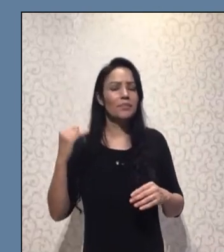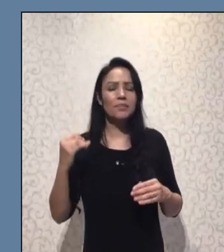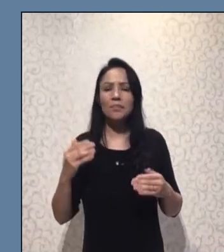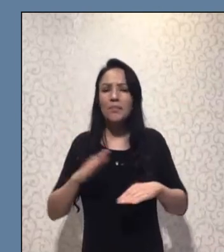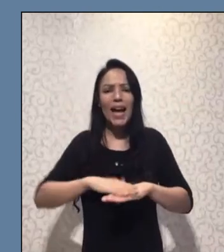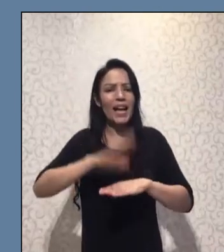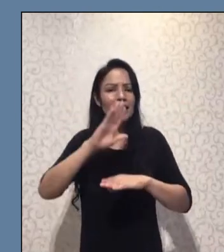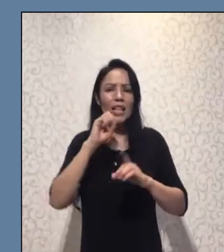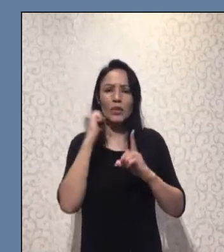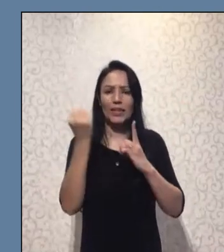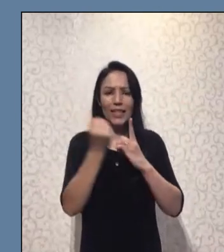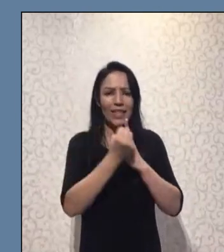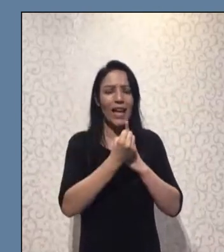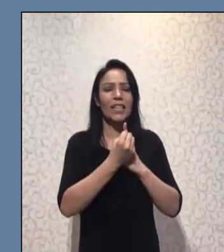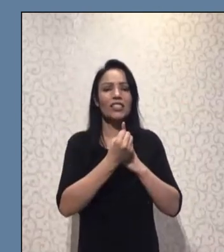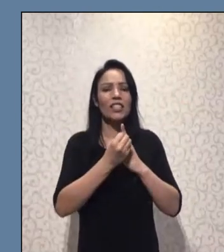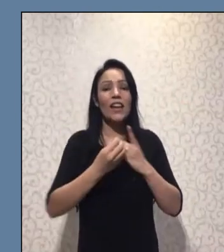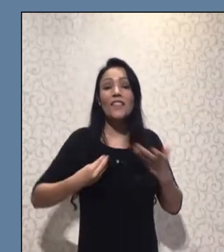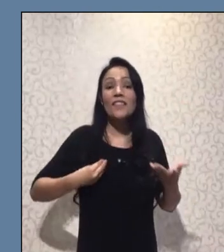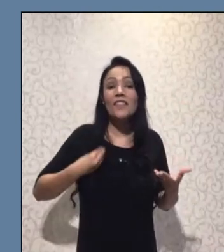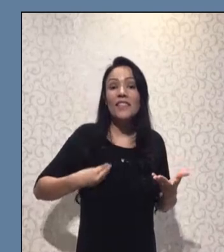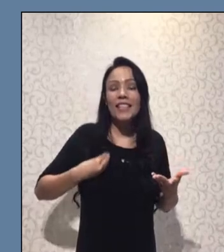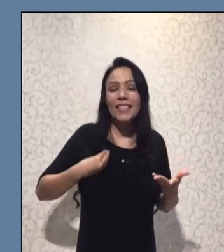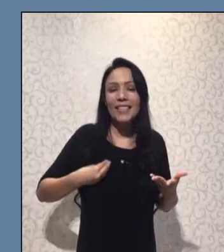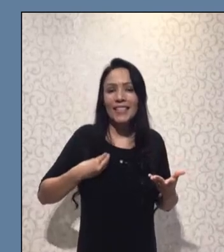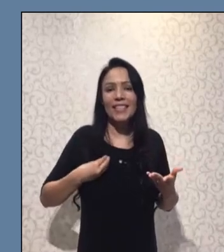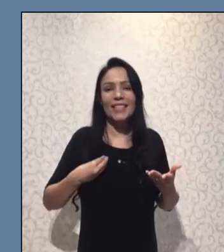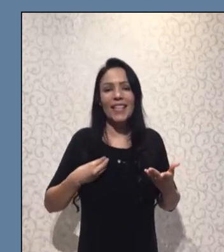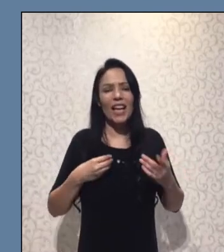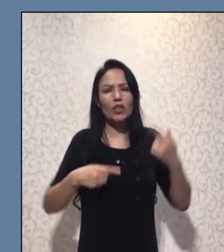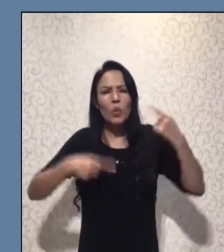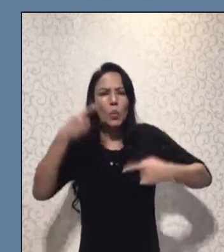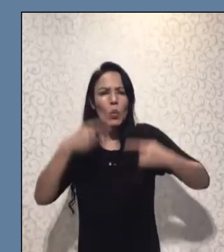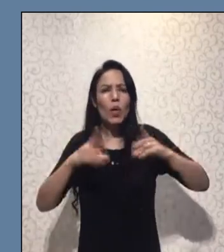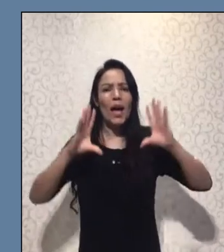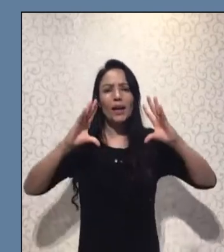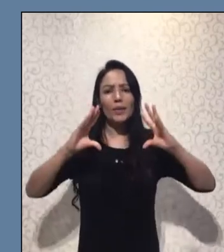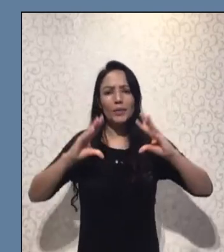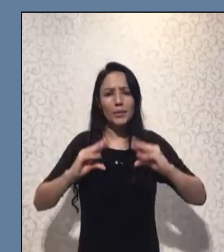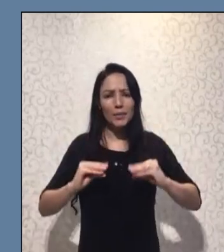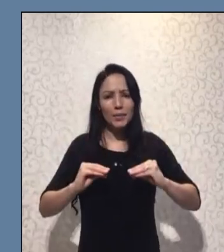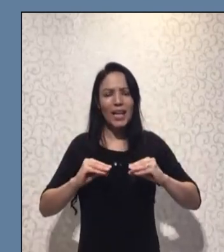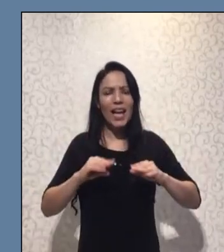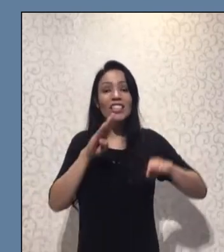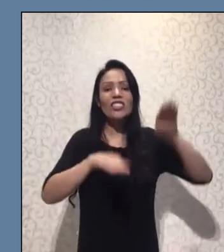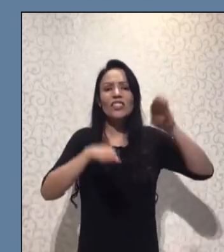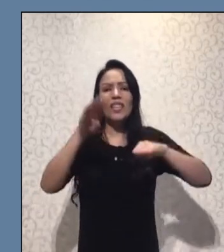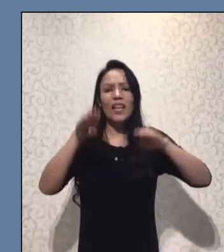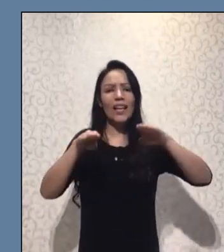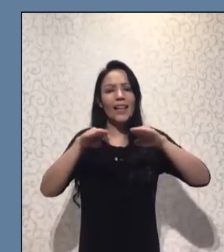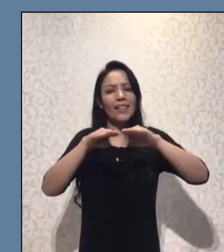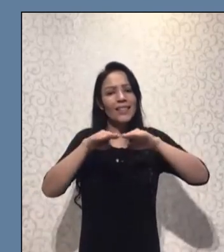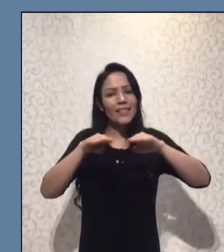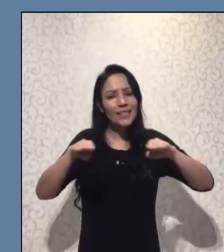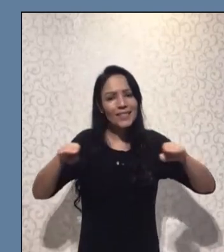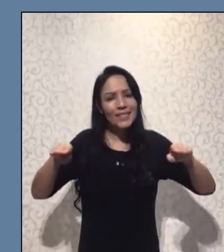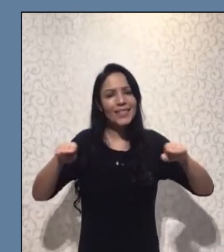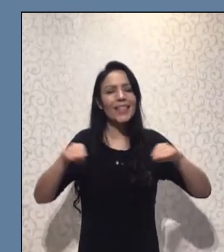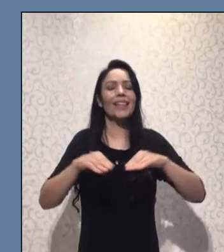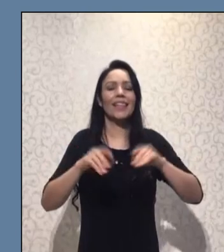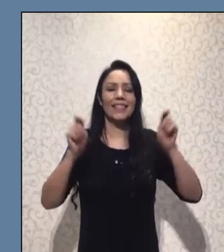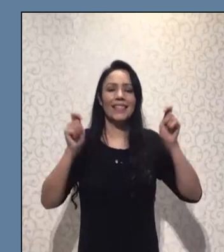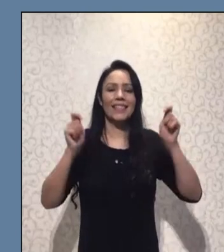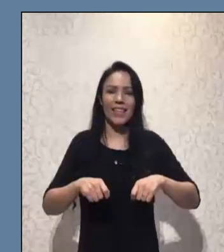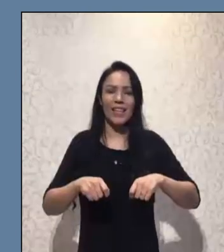para equalização de conflitos, para a diminuição das assimetrias de um país como o nosso, mas também para